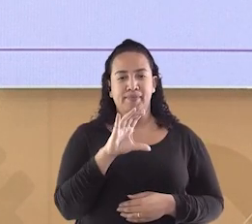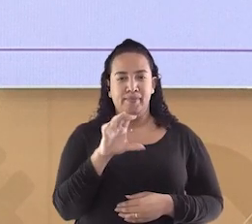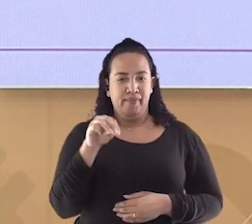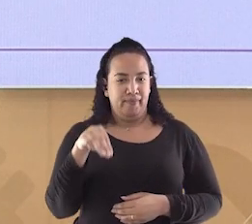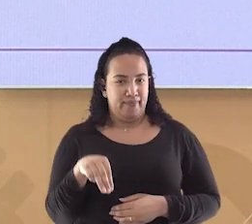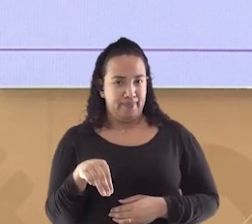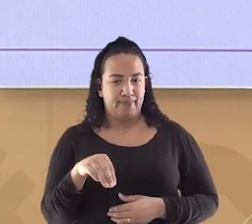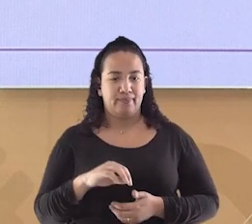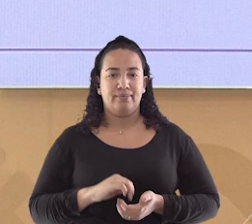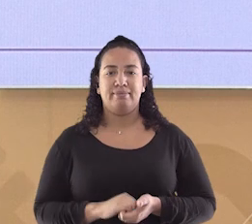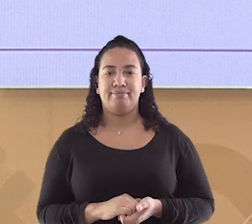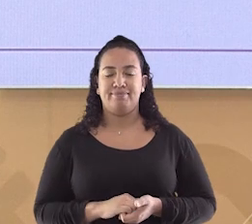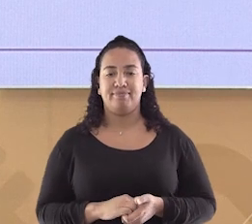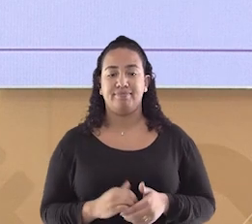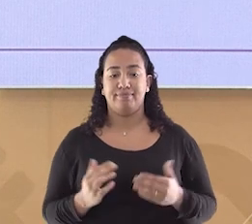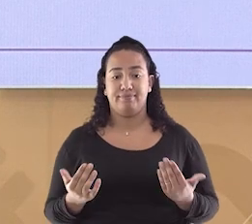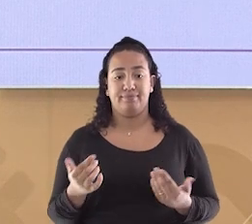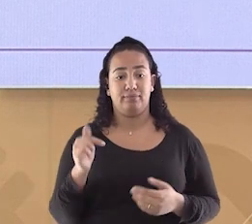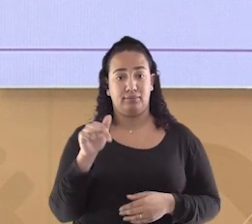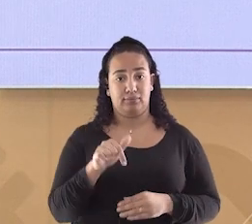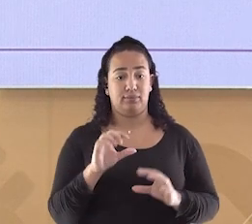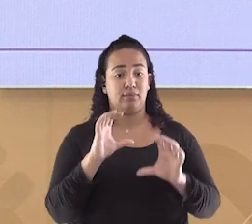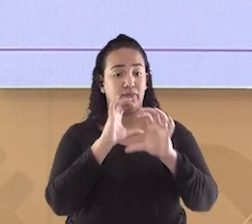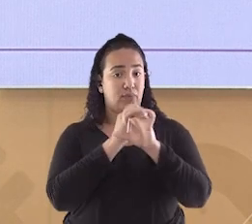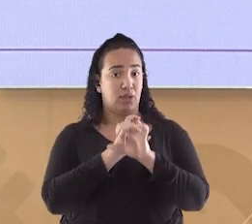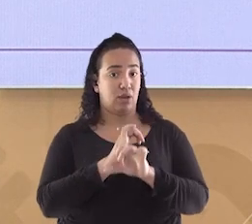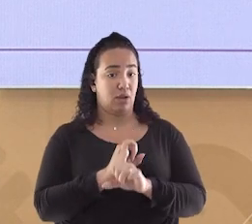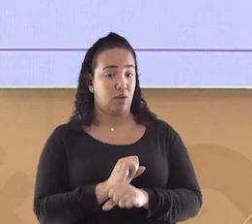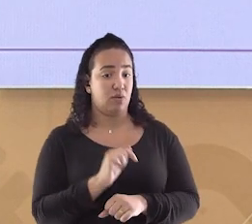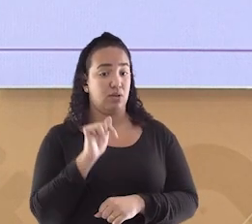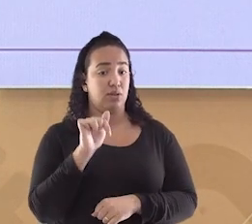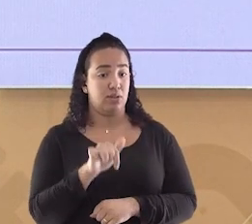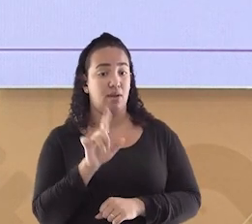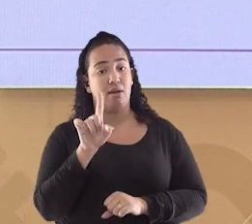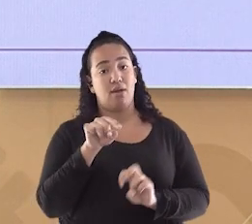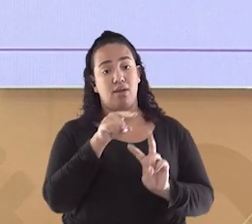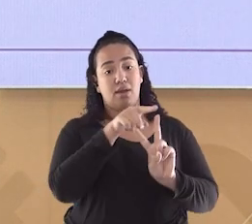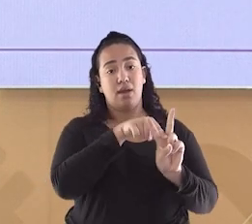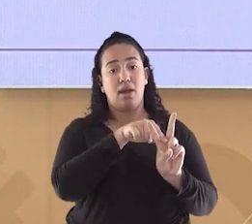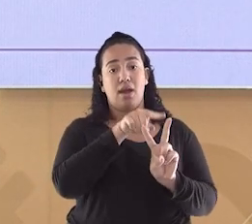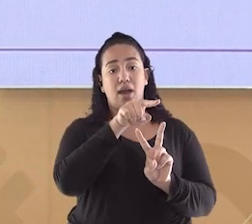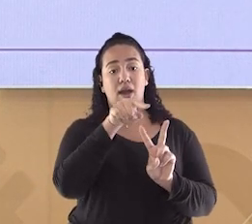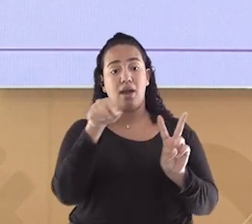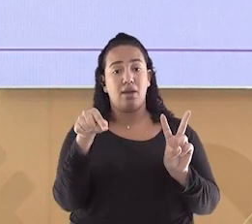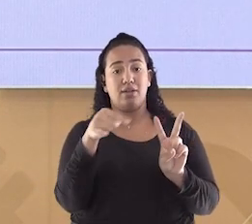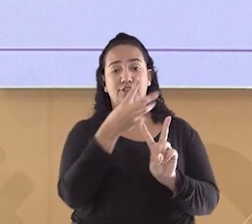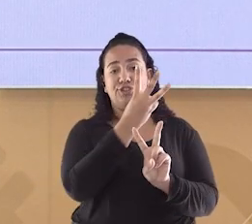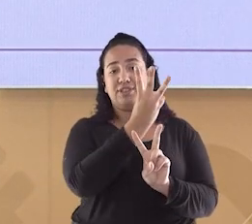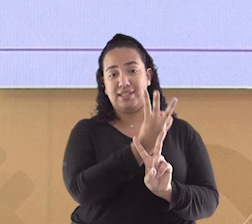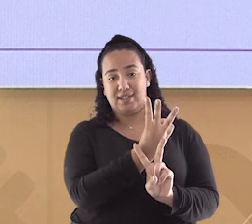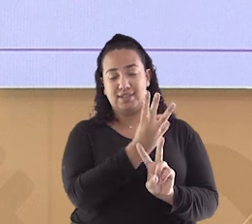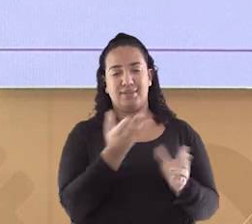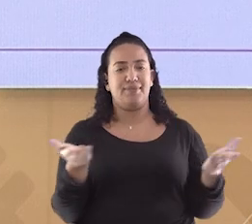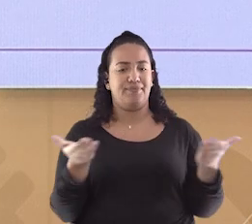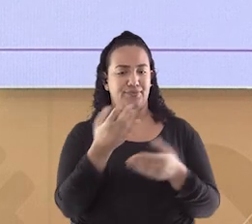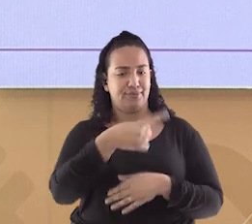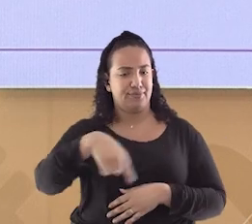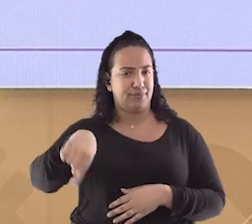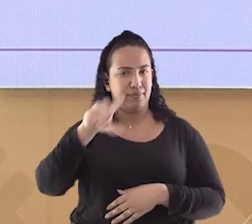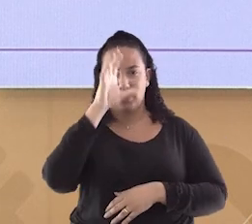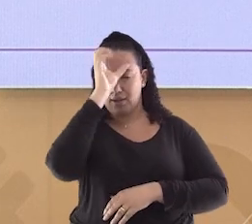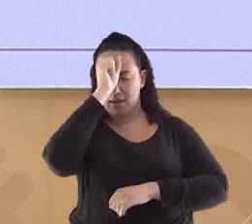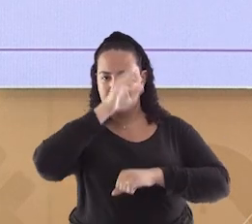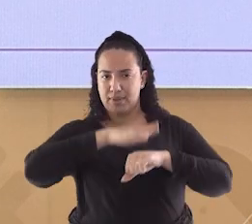3 centímetros. Esse cálculo que acabamos de fazer nada mais é do que a raiz cúbica.